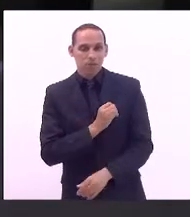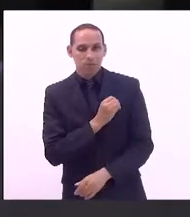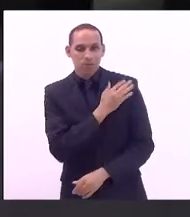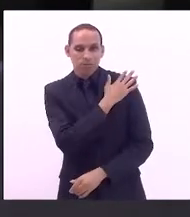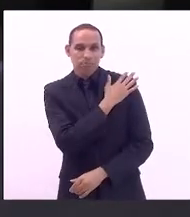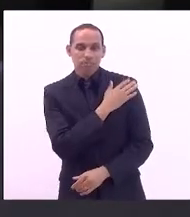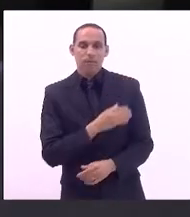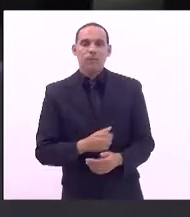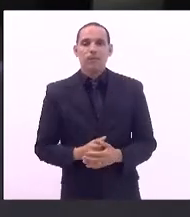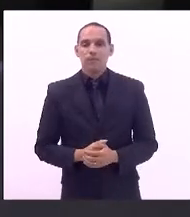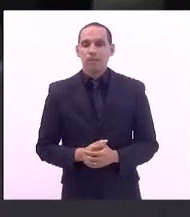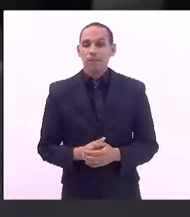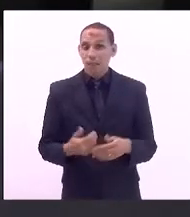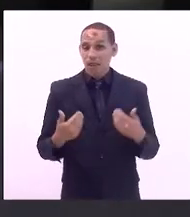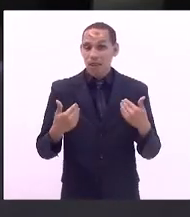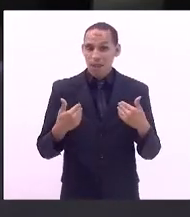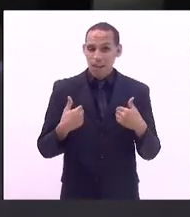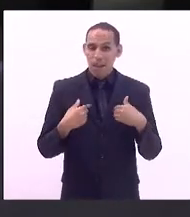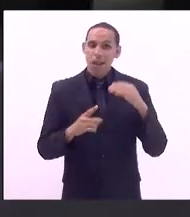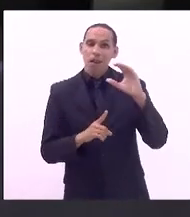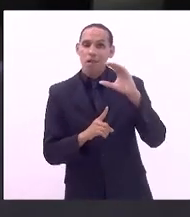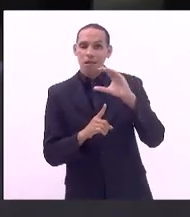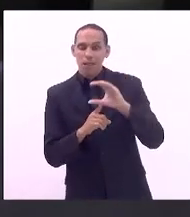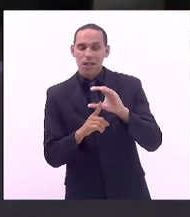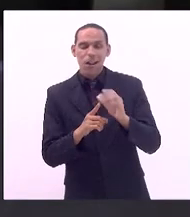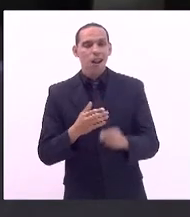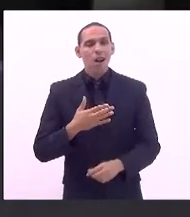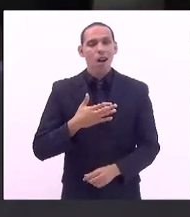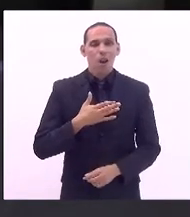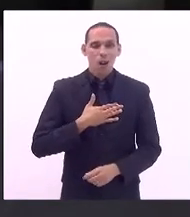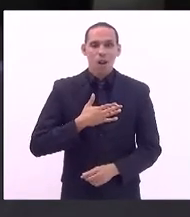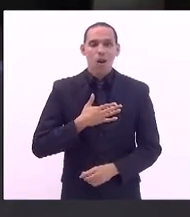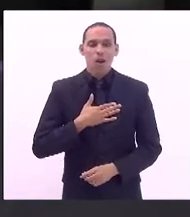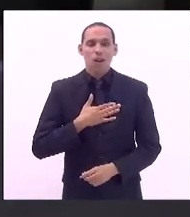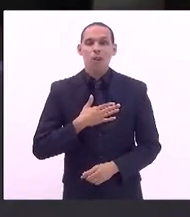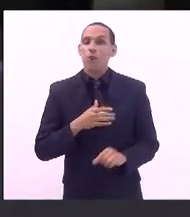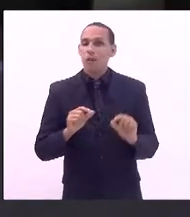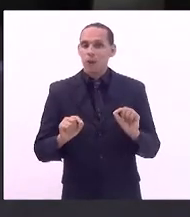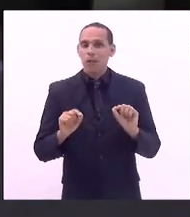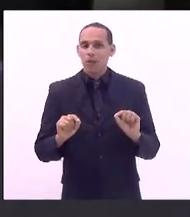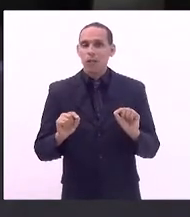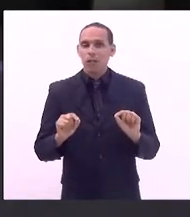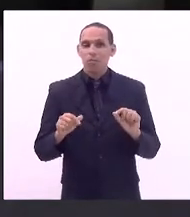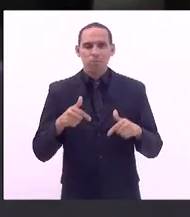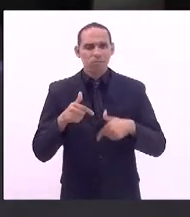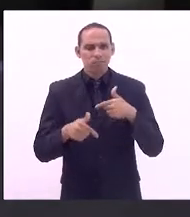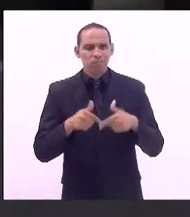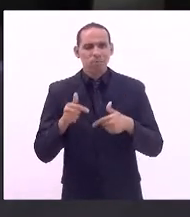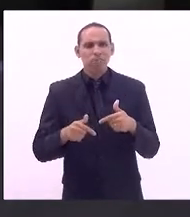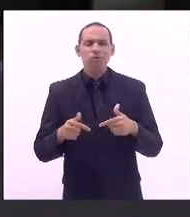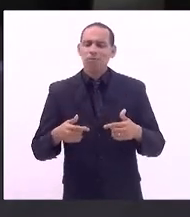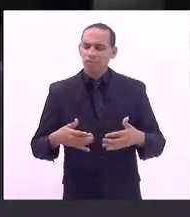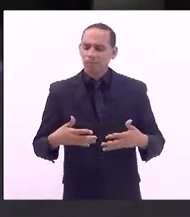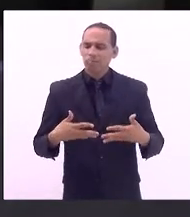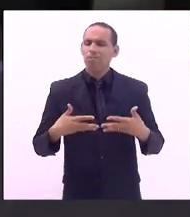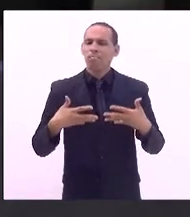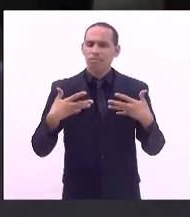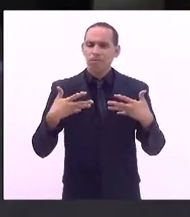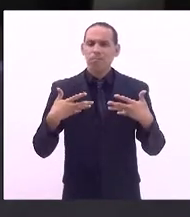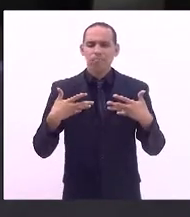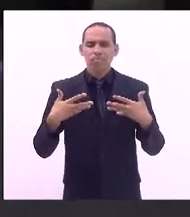militar eu como Capelão gosto sempre de destacar que este é um trabalho muito digno